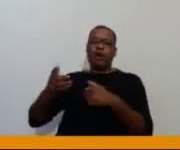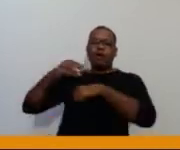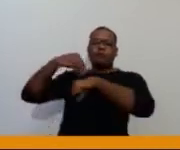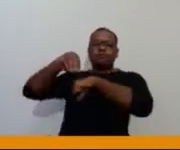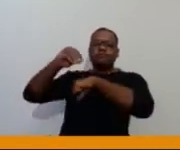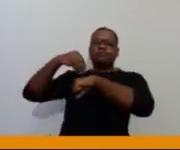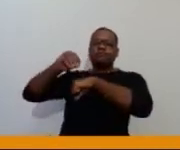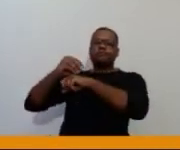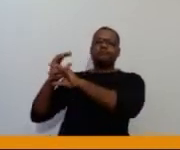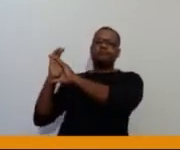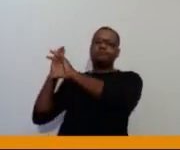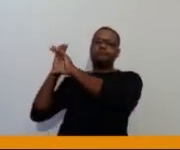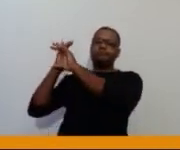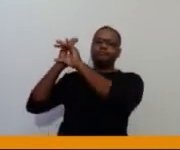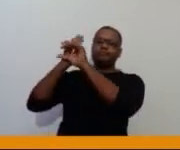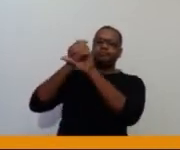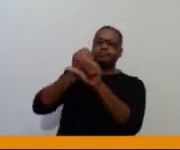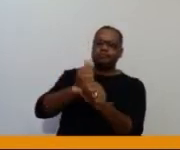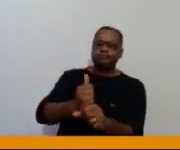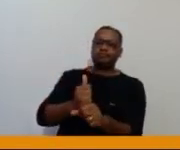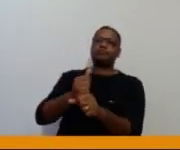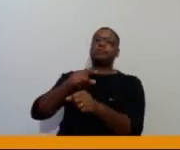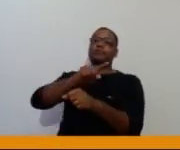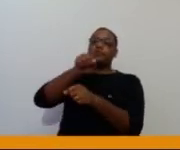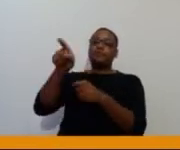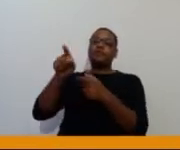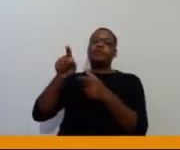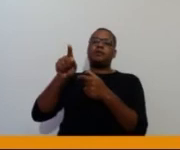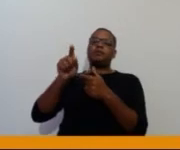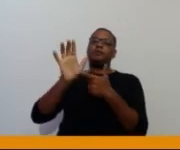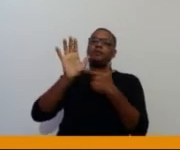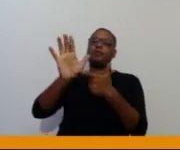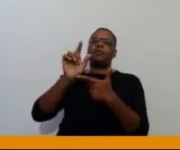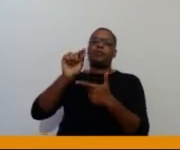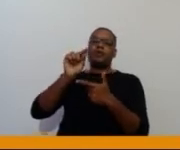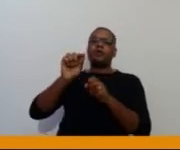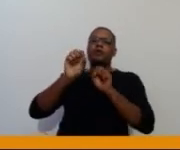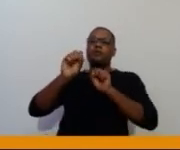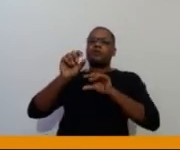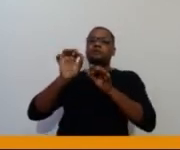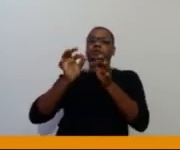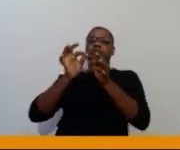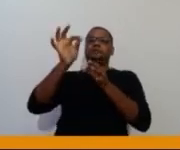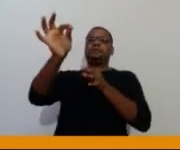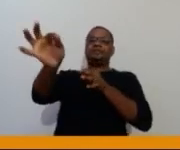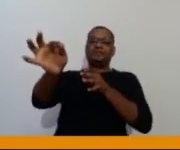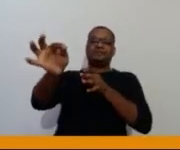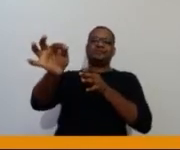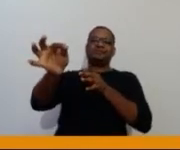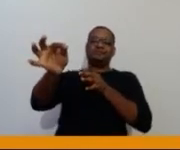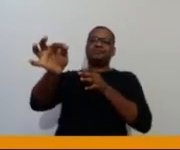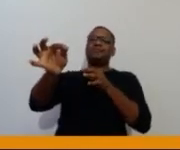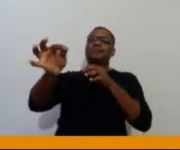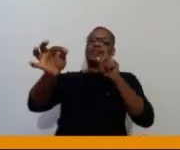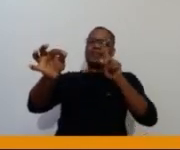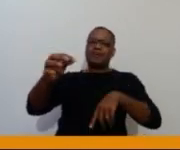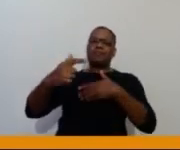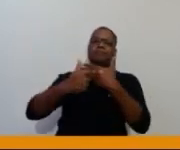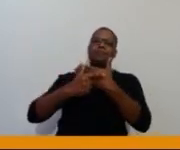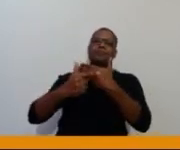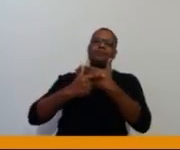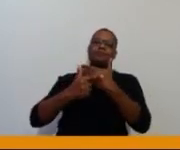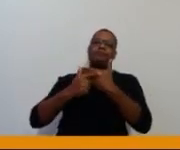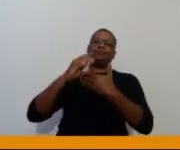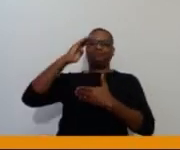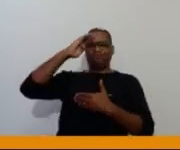caso da aprendizagem, para dizer que a educação à distância, ela tem um papel fundamental para